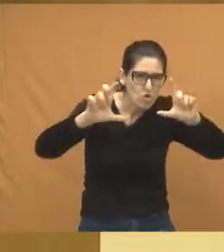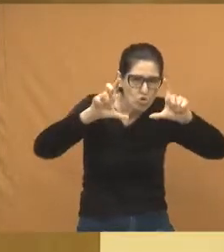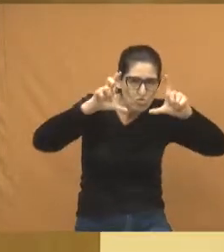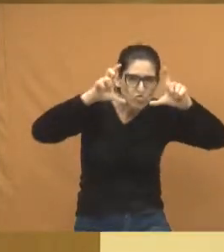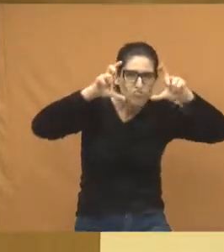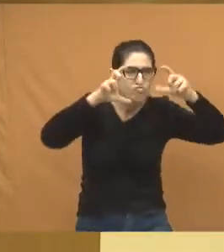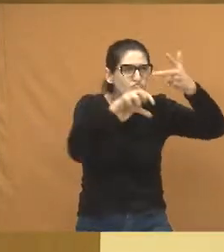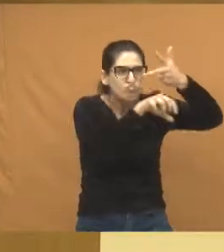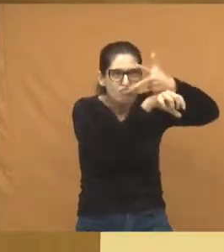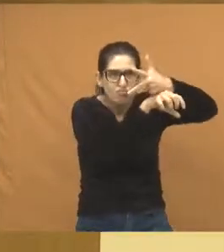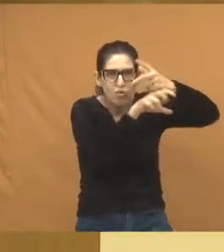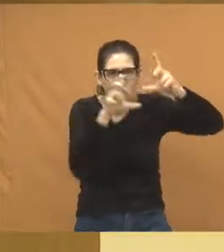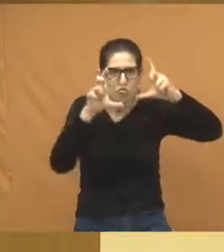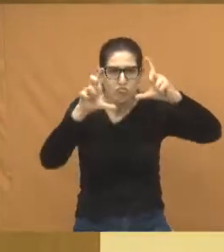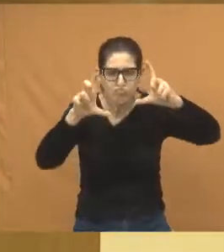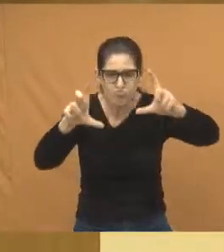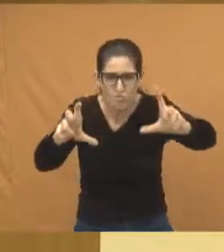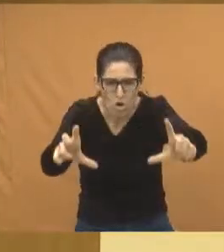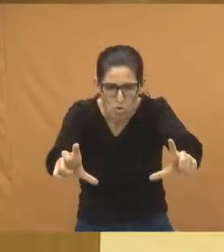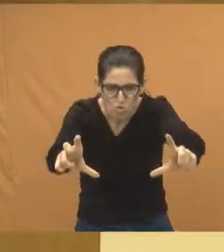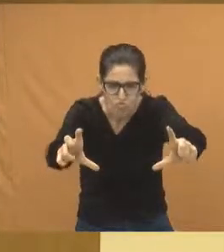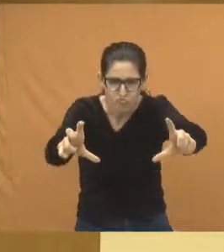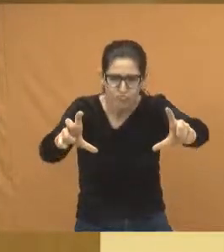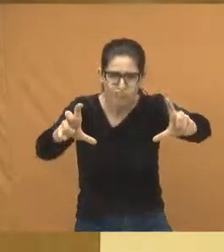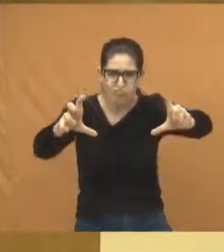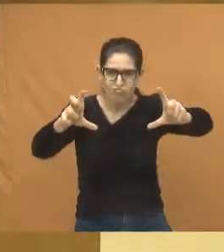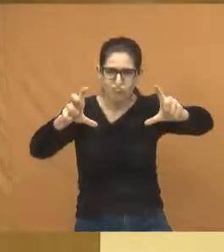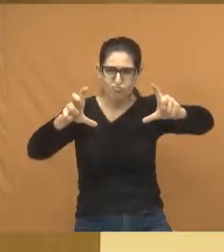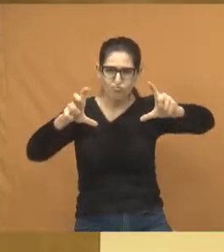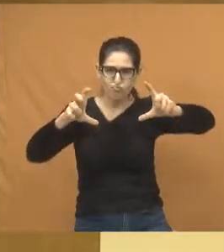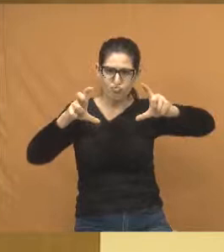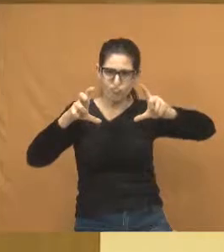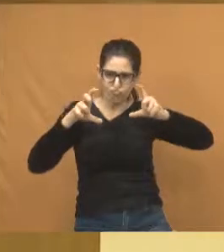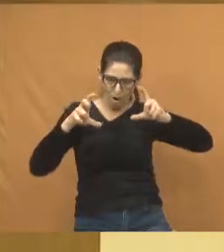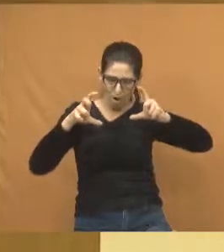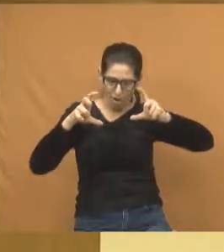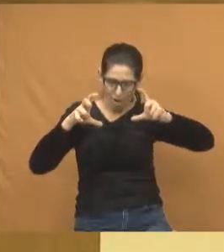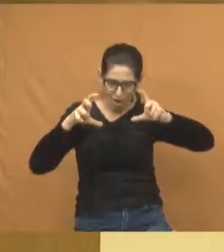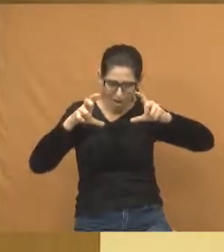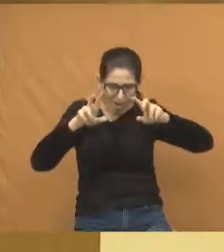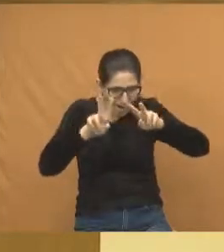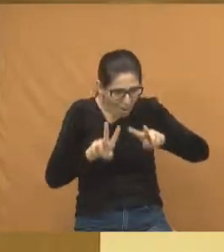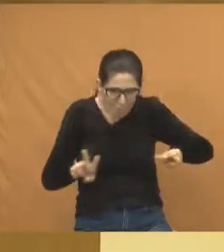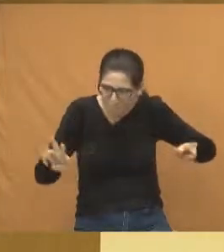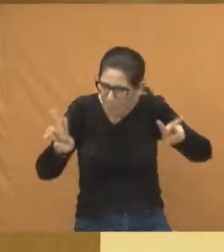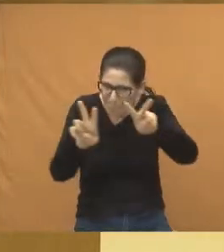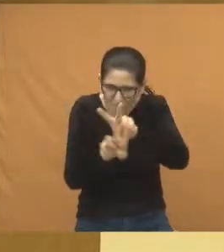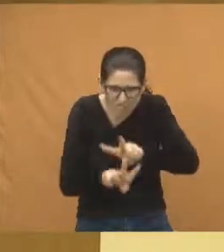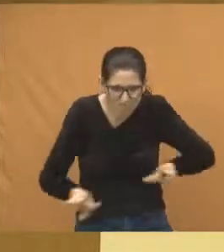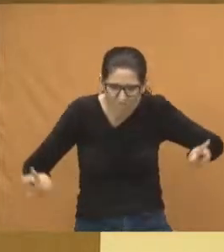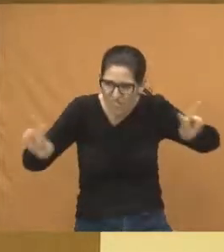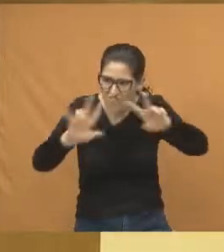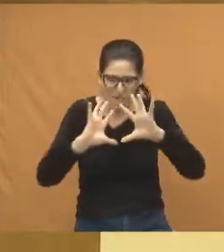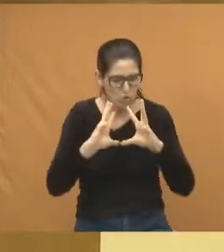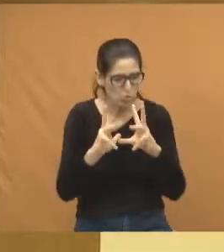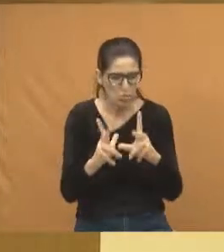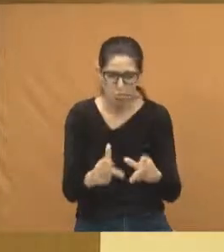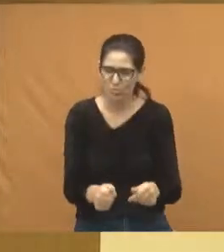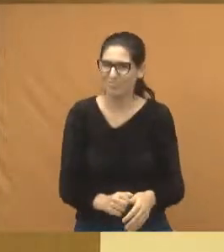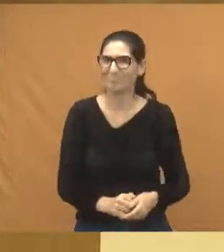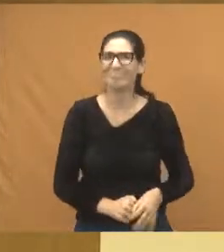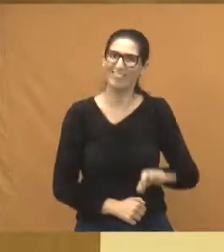aproximar a imagem. Então, é uma coisa bem bacana. Acredito eu que com esse recurso, com a implantação do COI, esperamos que a Polícia